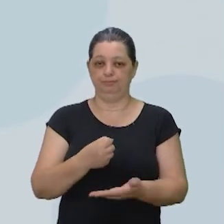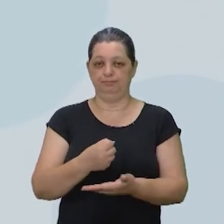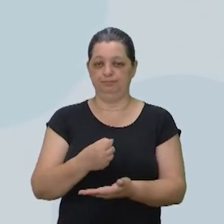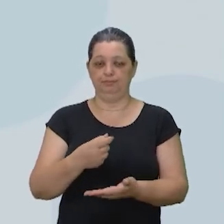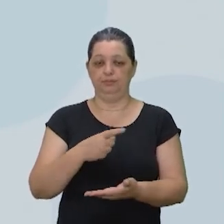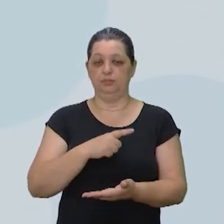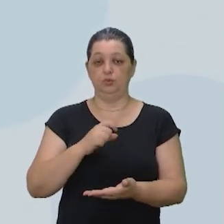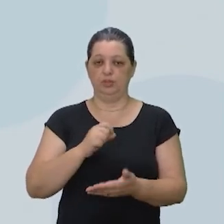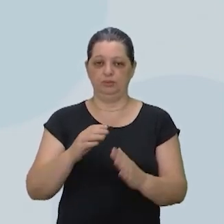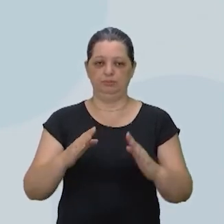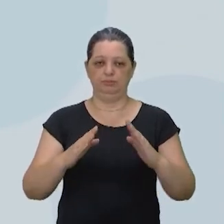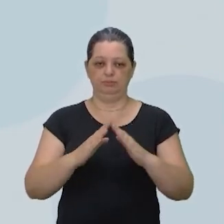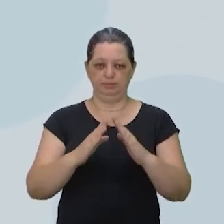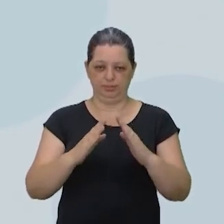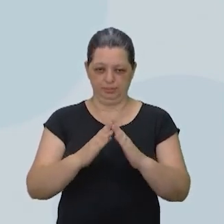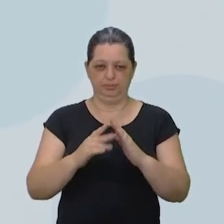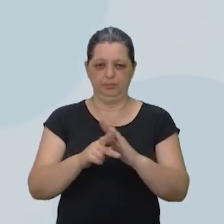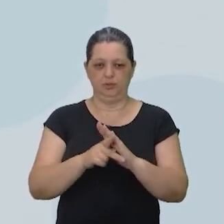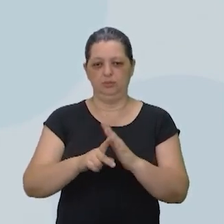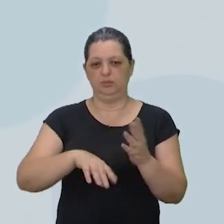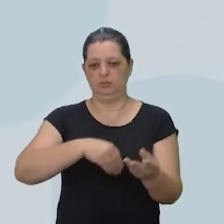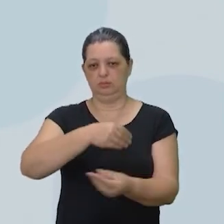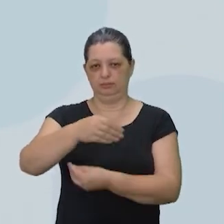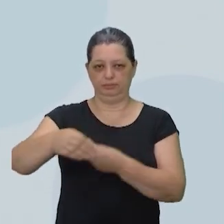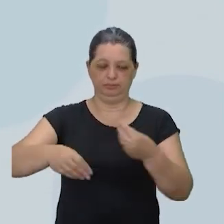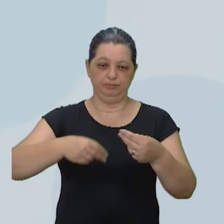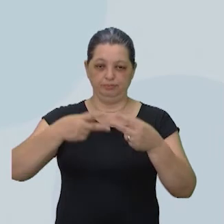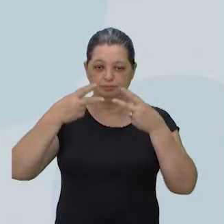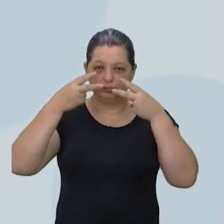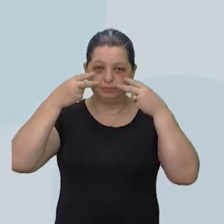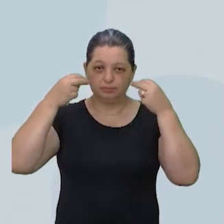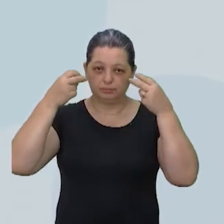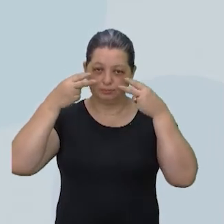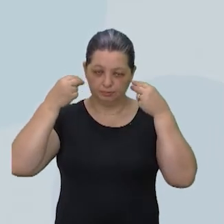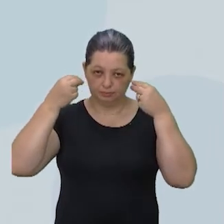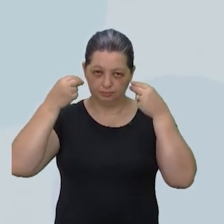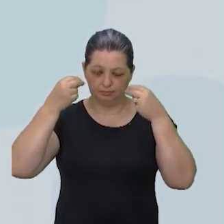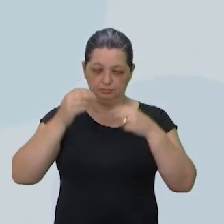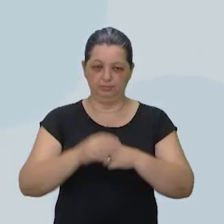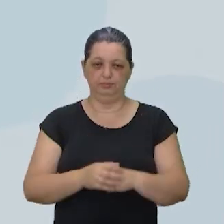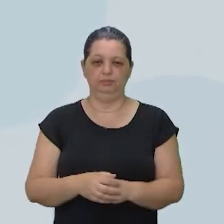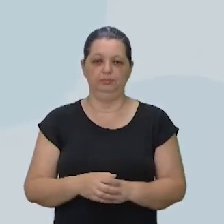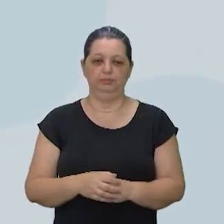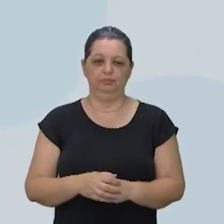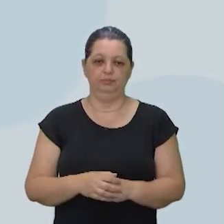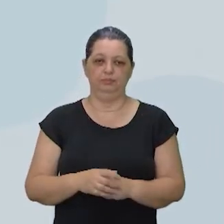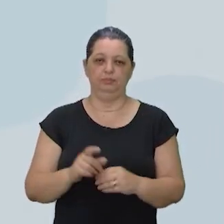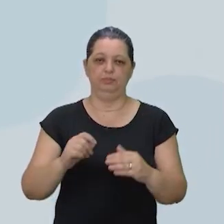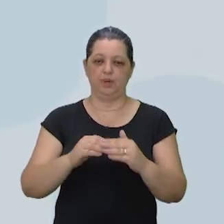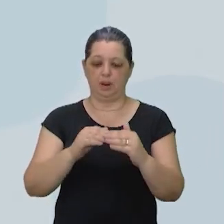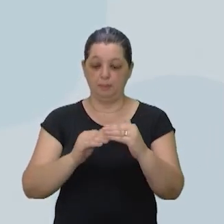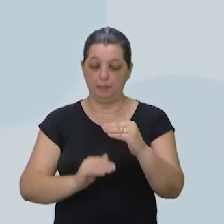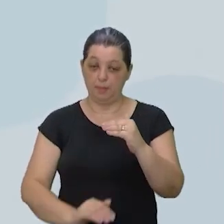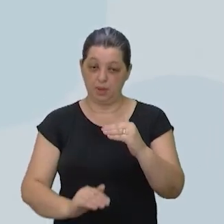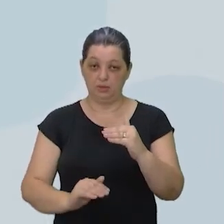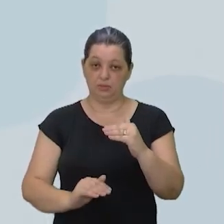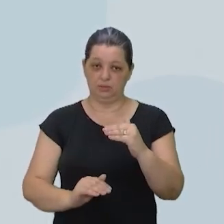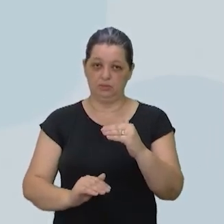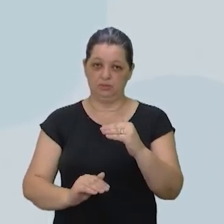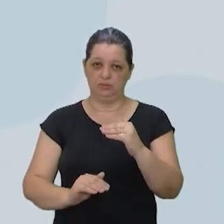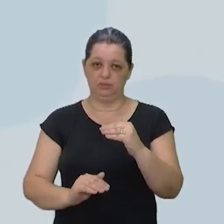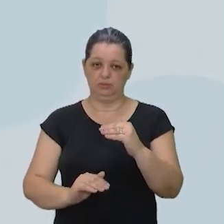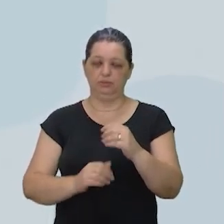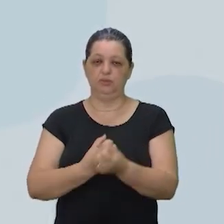temos mestiços e indígenas, tá? Eu colocaria abaixo de mestiços e indígenas